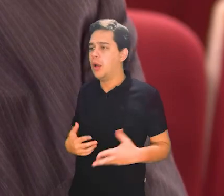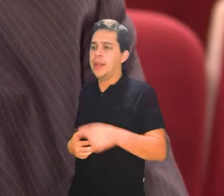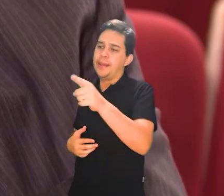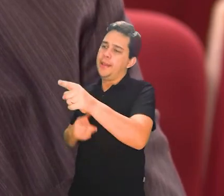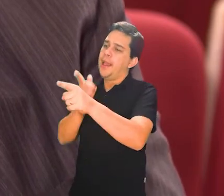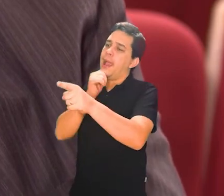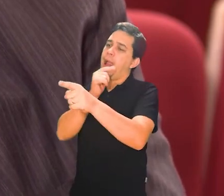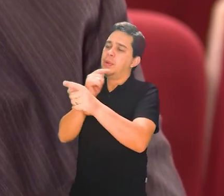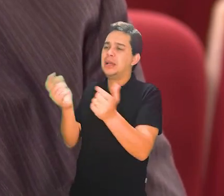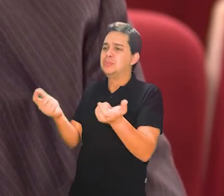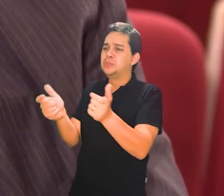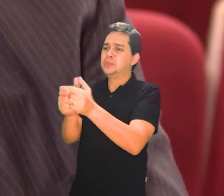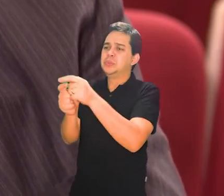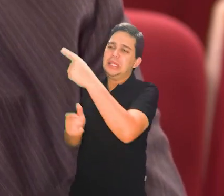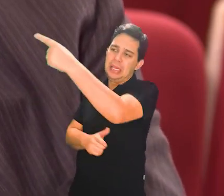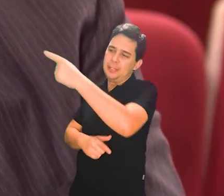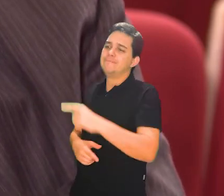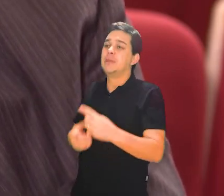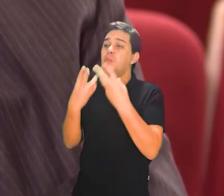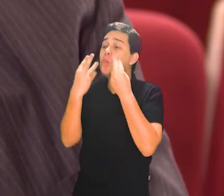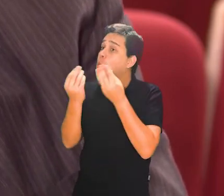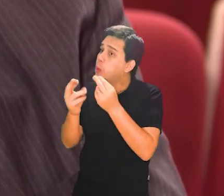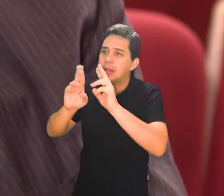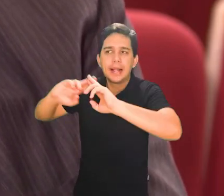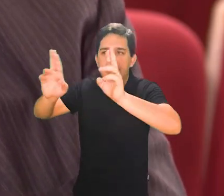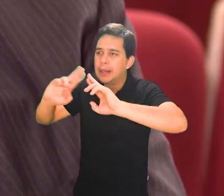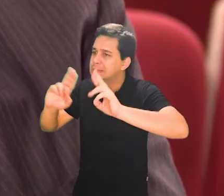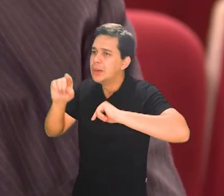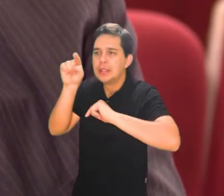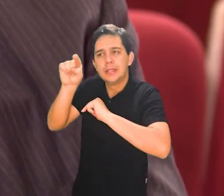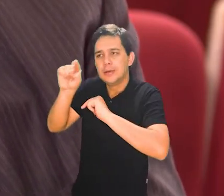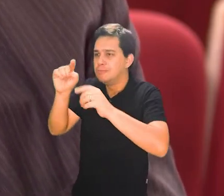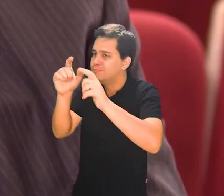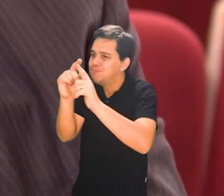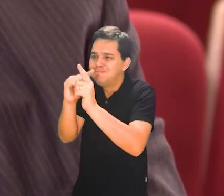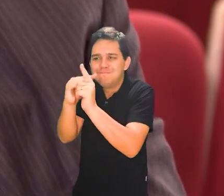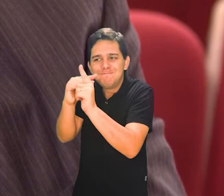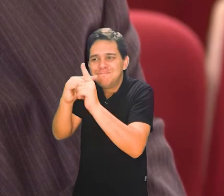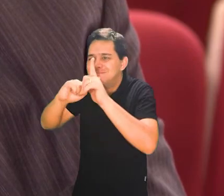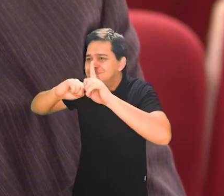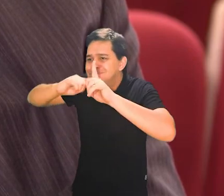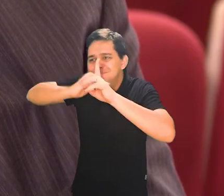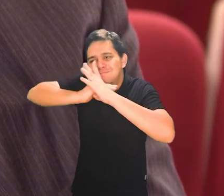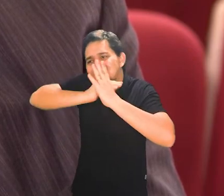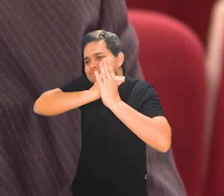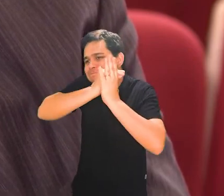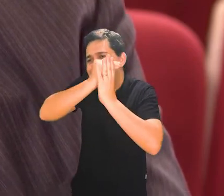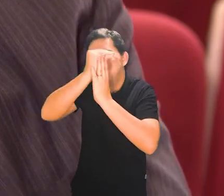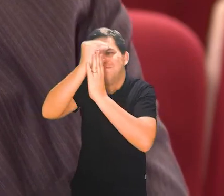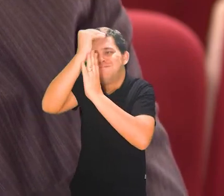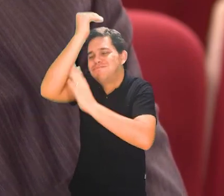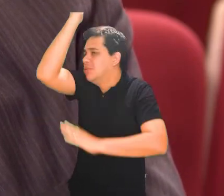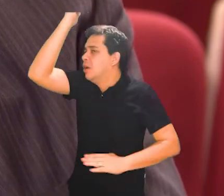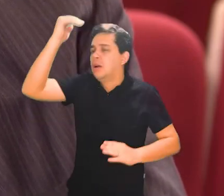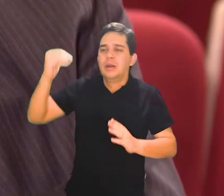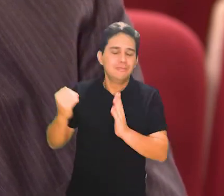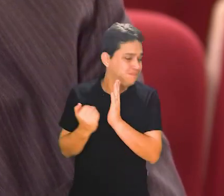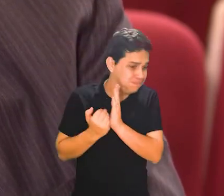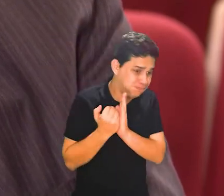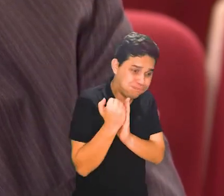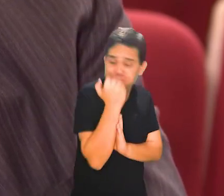né? Quando a gente consegue mapear, junto com os dados da Secretaria de Segurança Pública, os